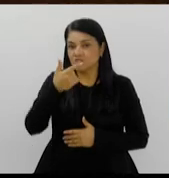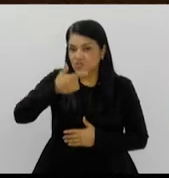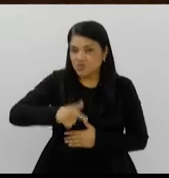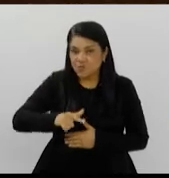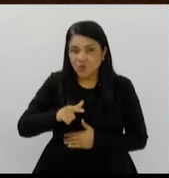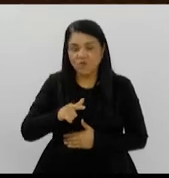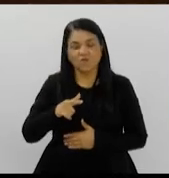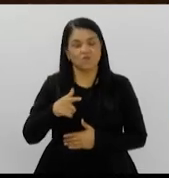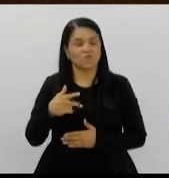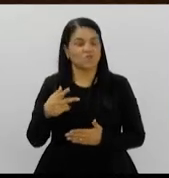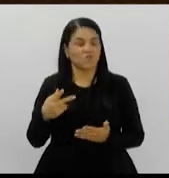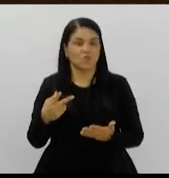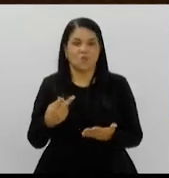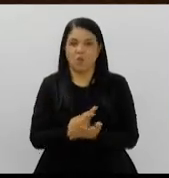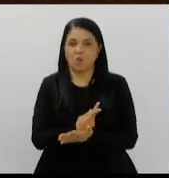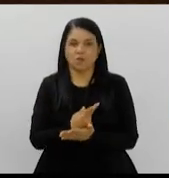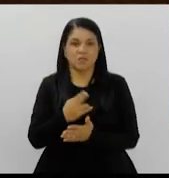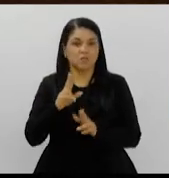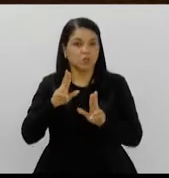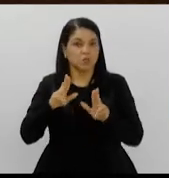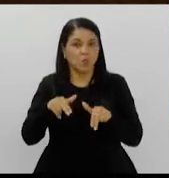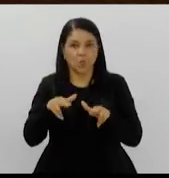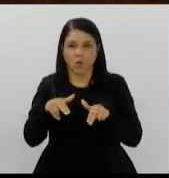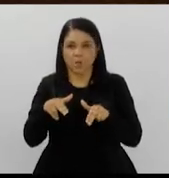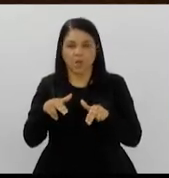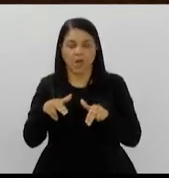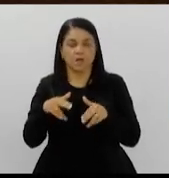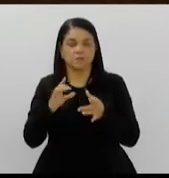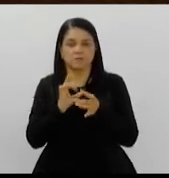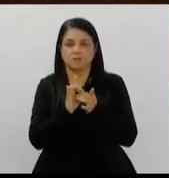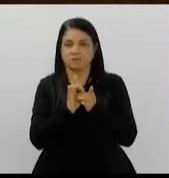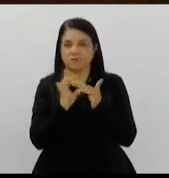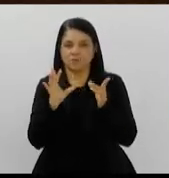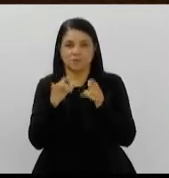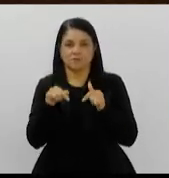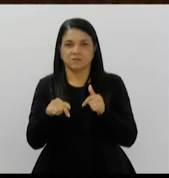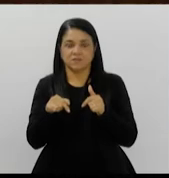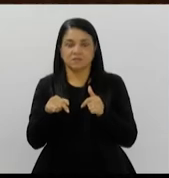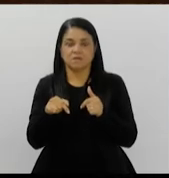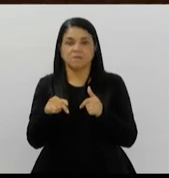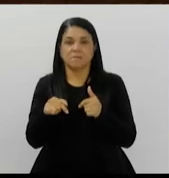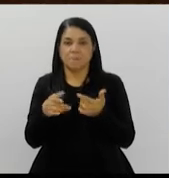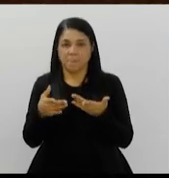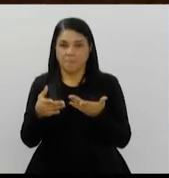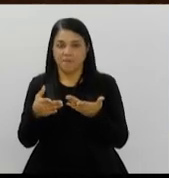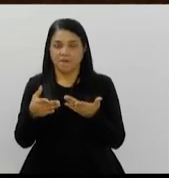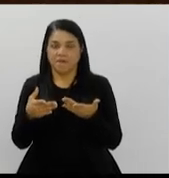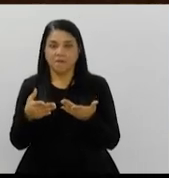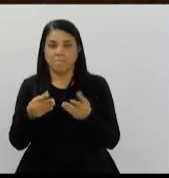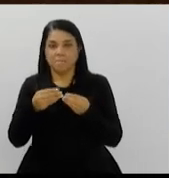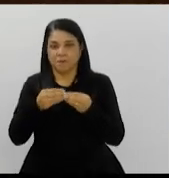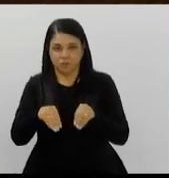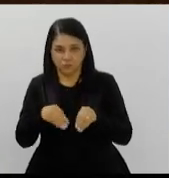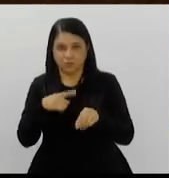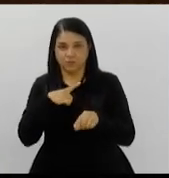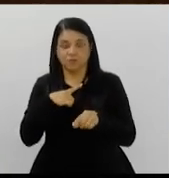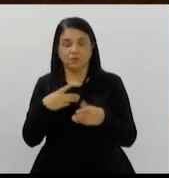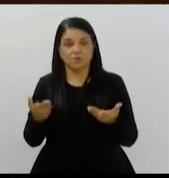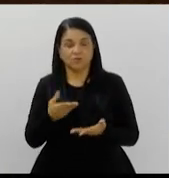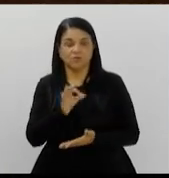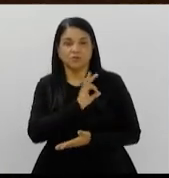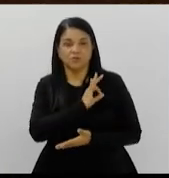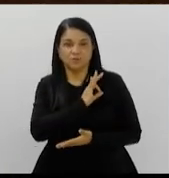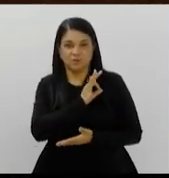mais atrocidades e interdição democrática e lembrar que ainda hoje as polícias militares,